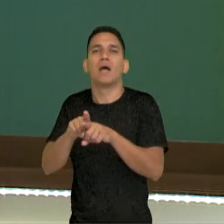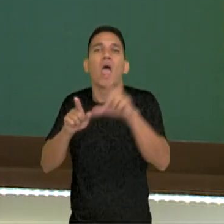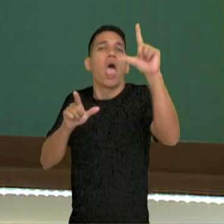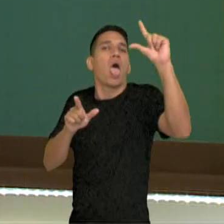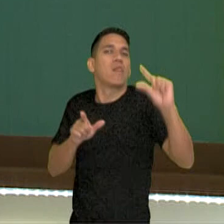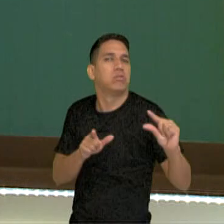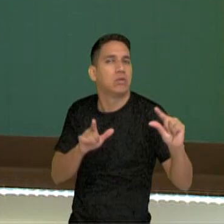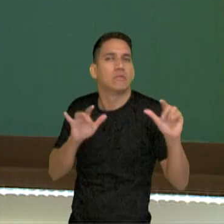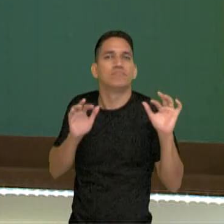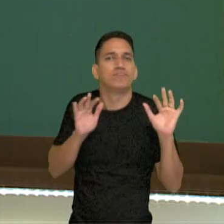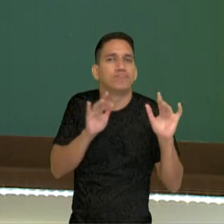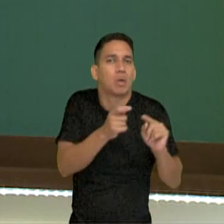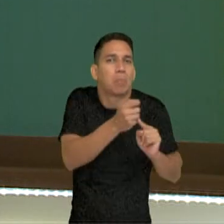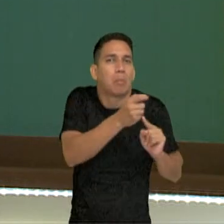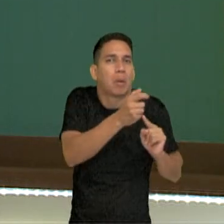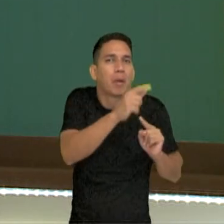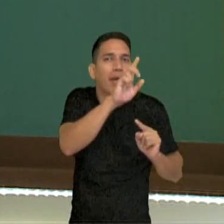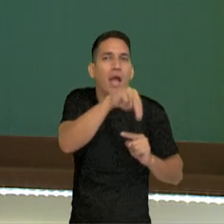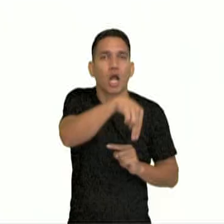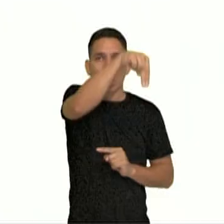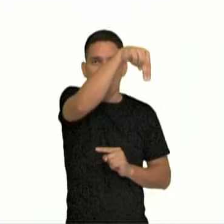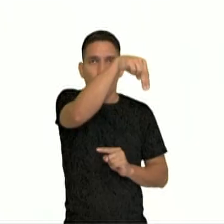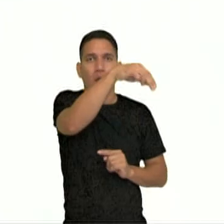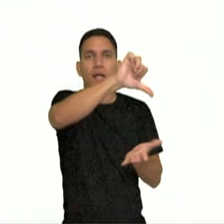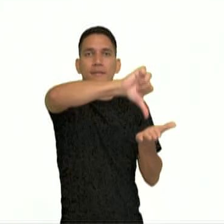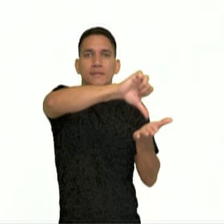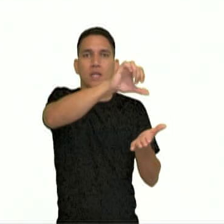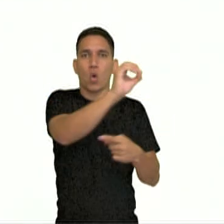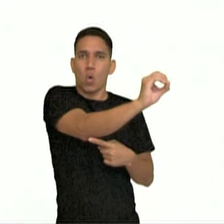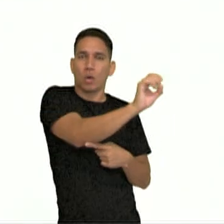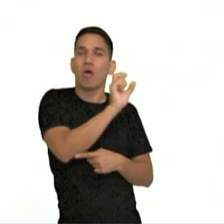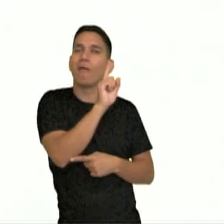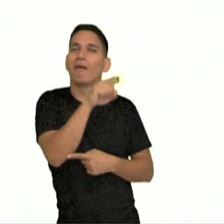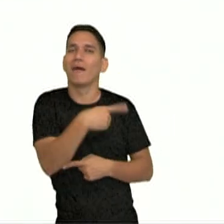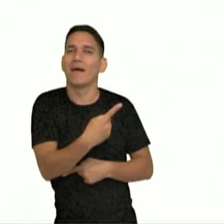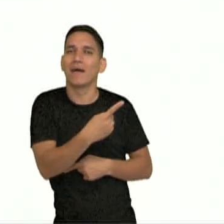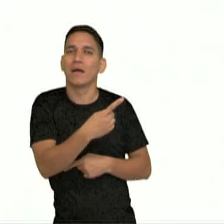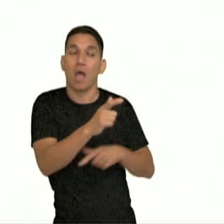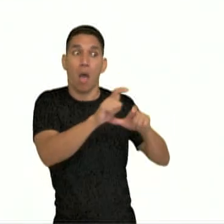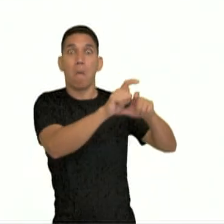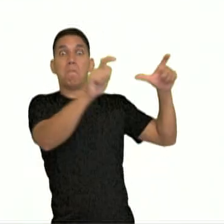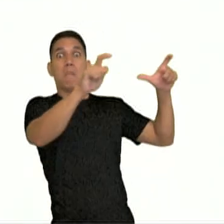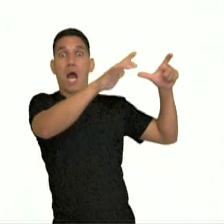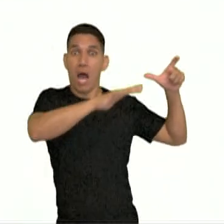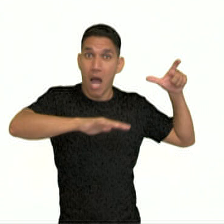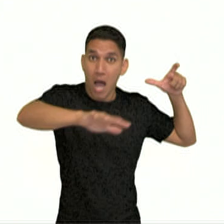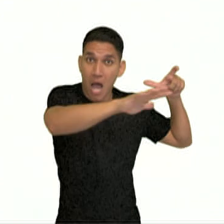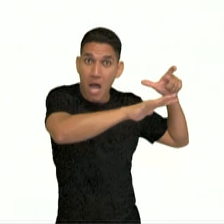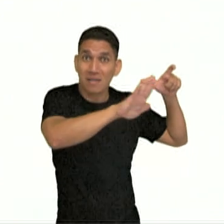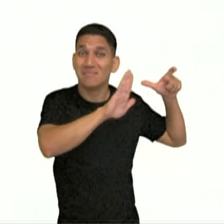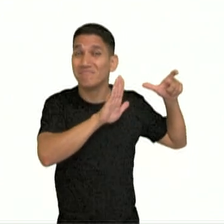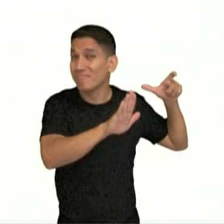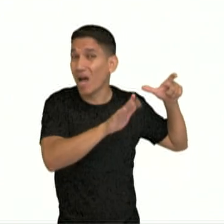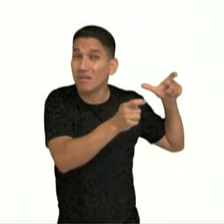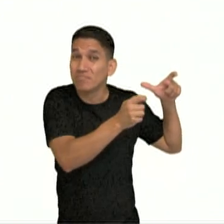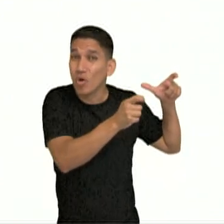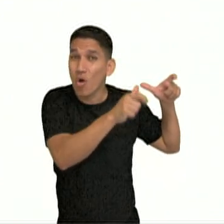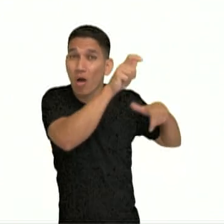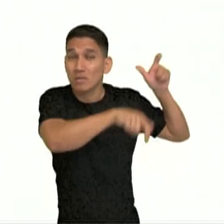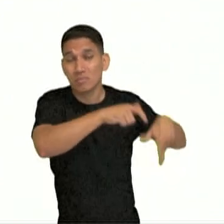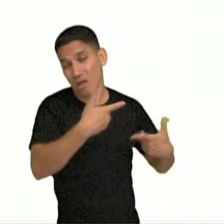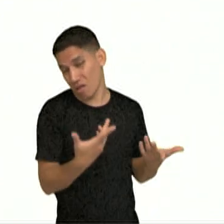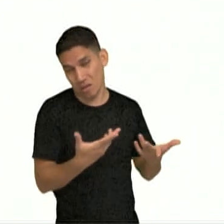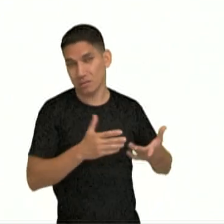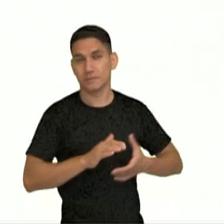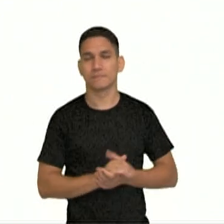menor concentração, que são região norte e centro-oeste, né? Que são as maiores em tamanho, mas as menores